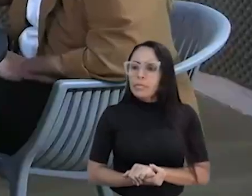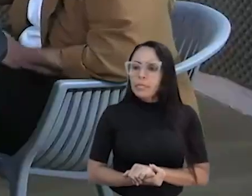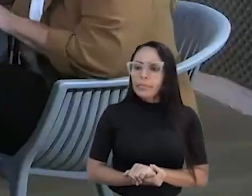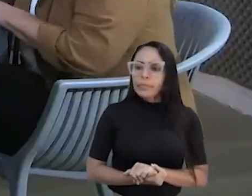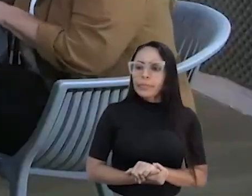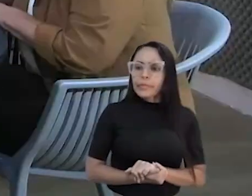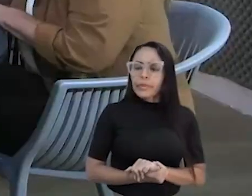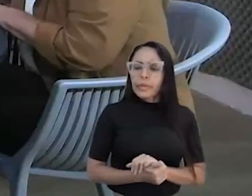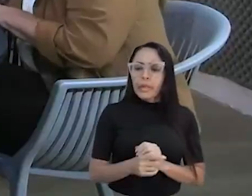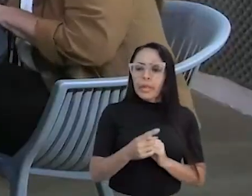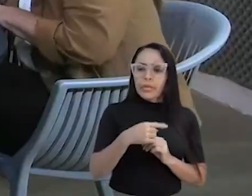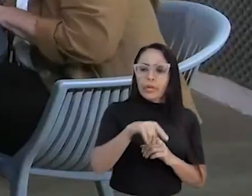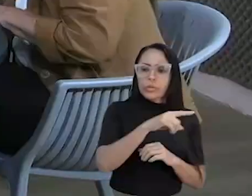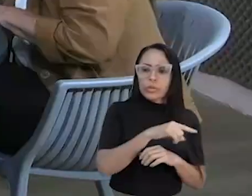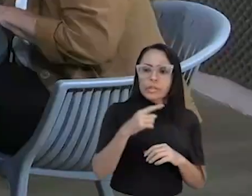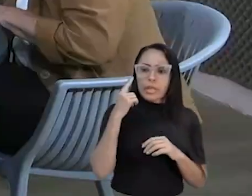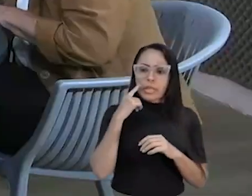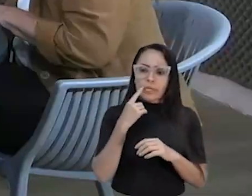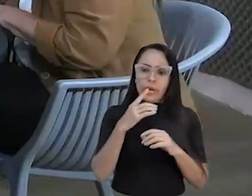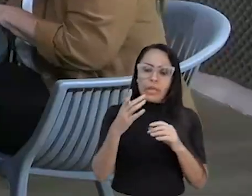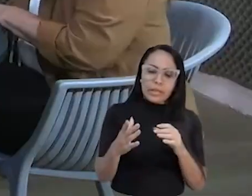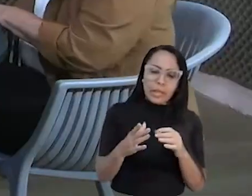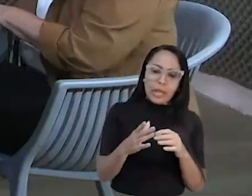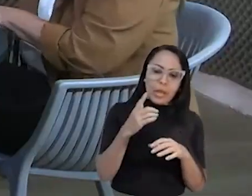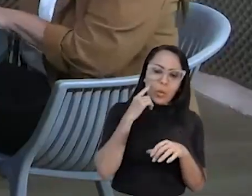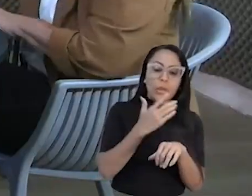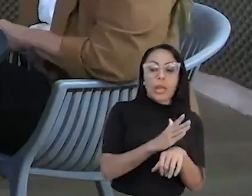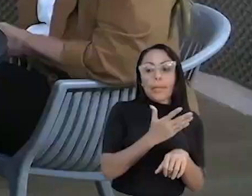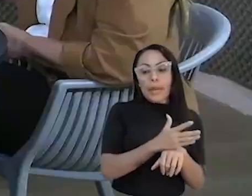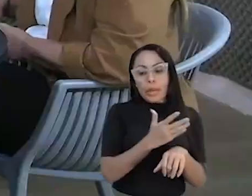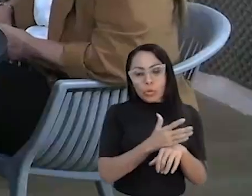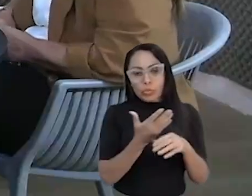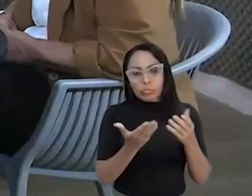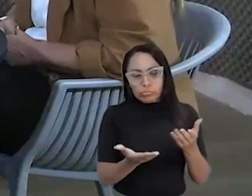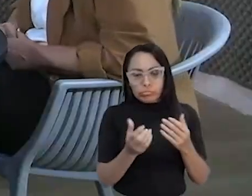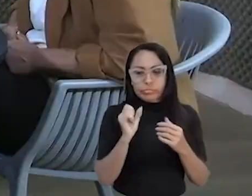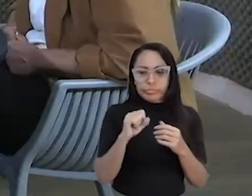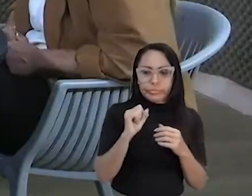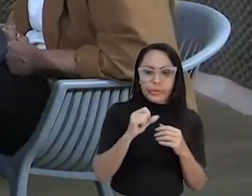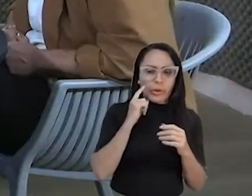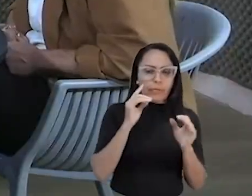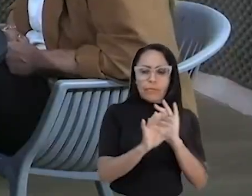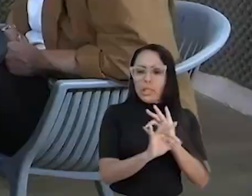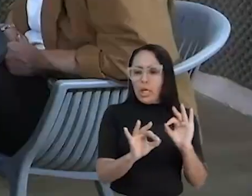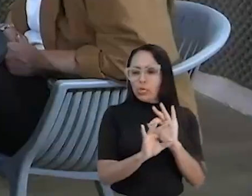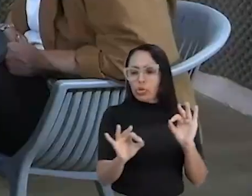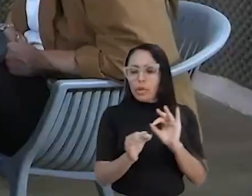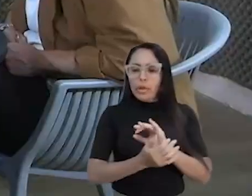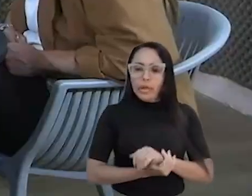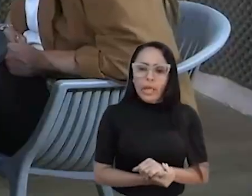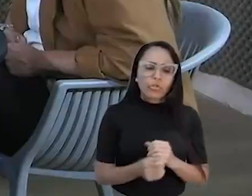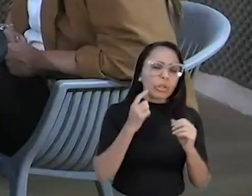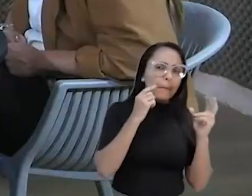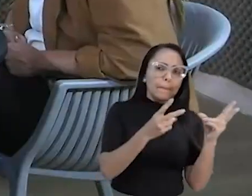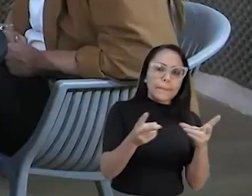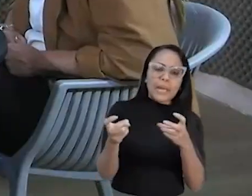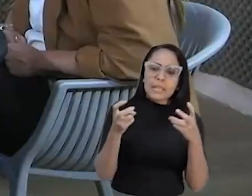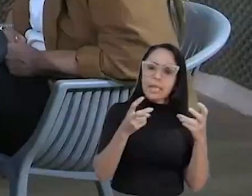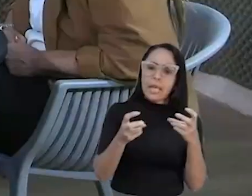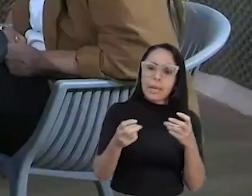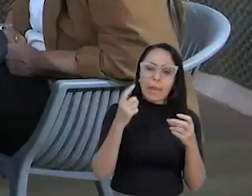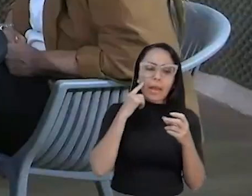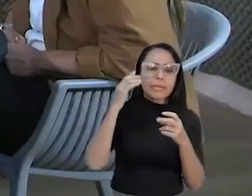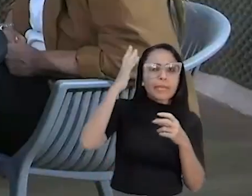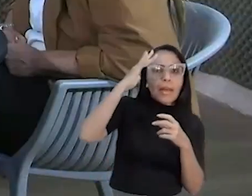que o design vai até o treinamento, inclusive. Exatamente. Então, ela é fantástica, fantástica. E aí a gente percebe justamente